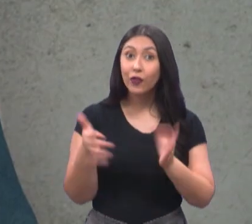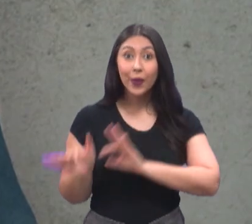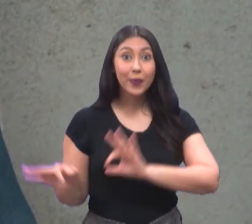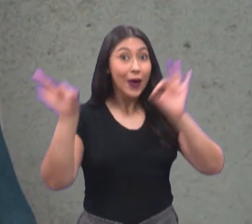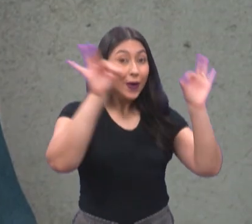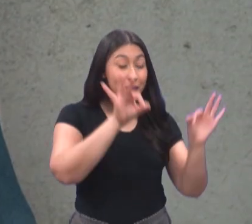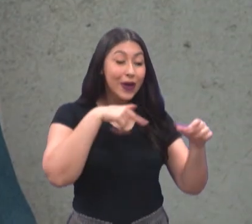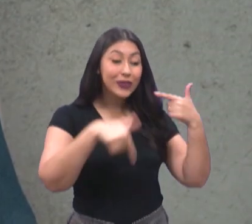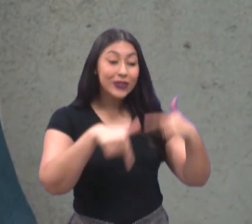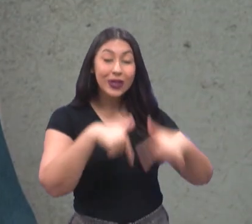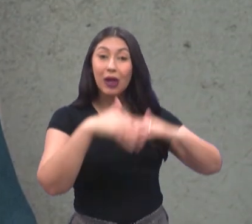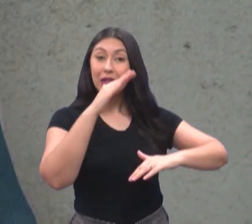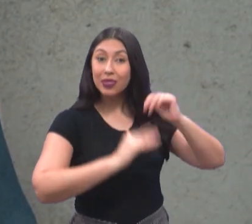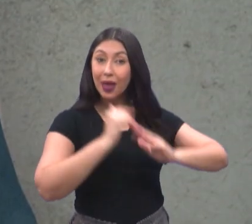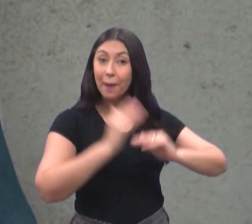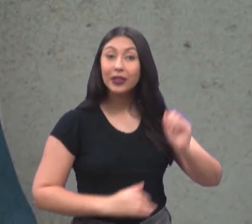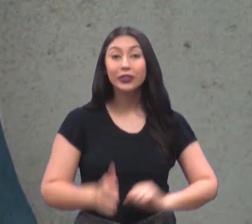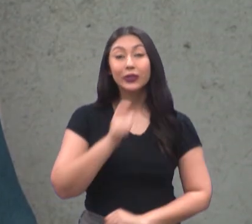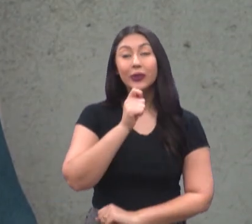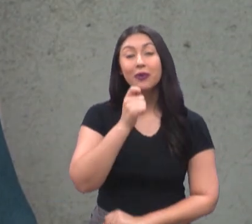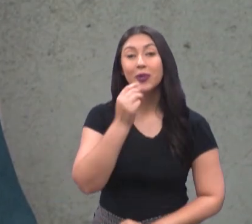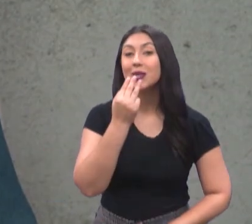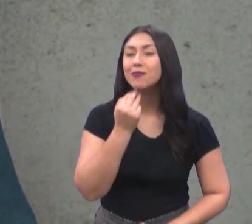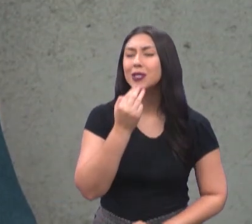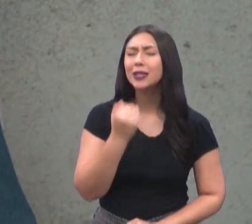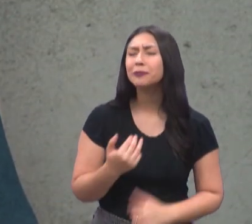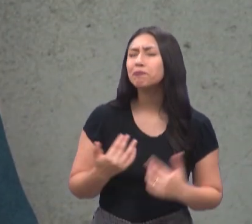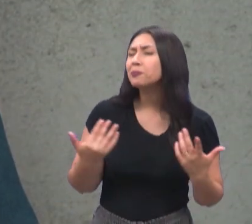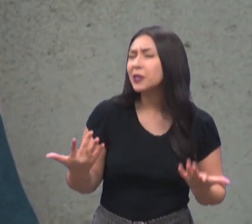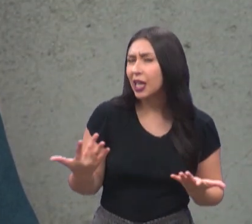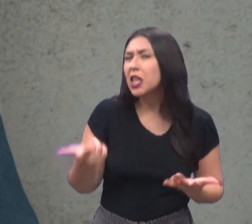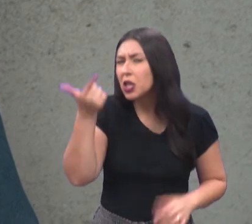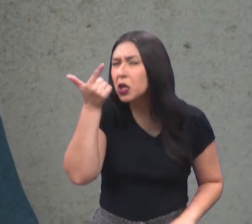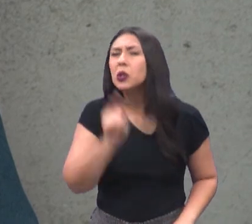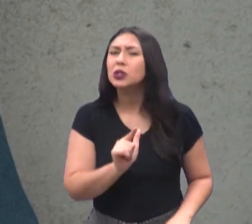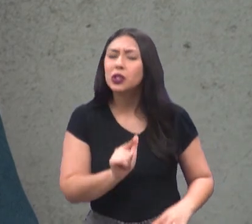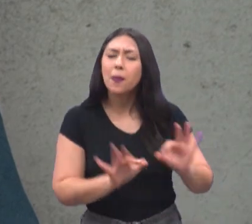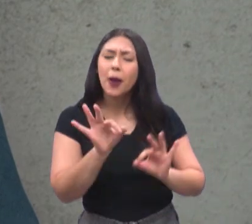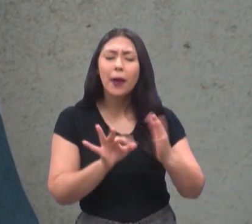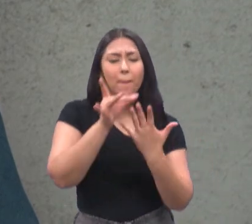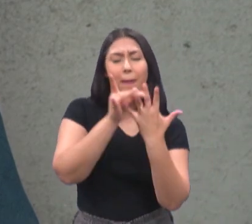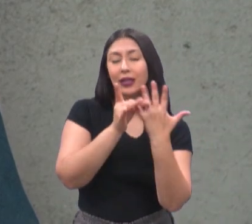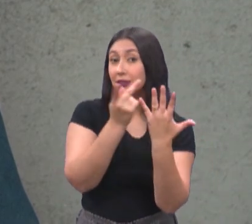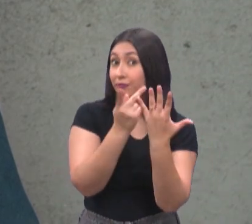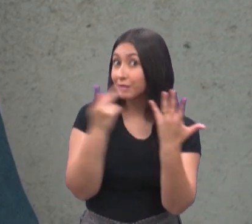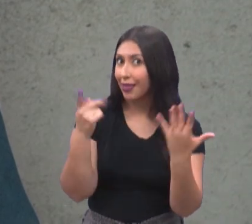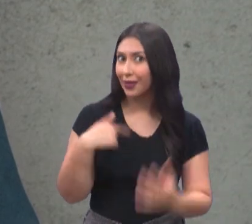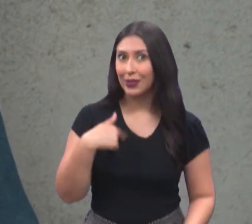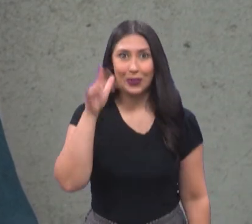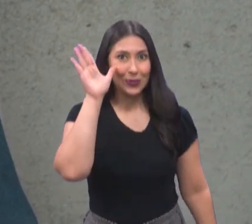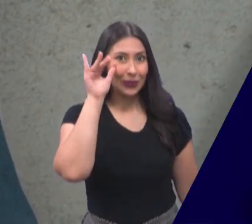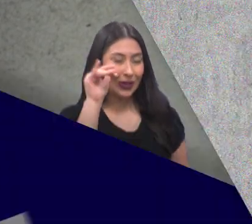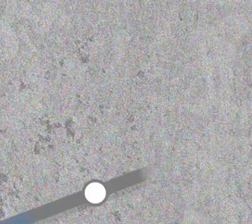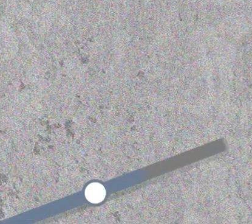Mercado na Prática com o repórter Matheus Andrade. Como será que ele se saiu aí fazendo uma aliança de prata? Tô curiosa, viu? Vamos